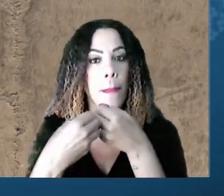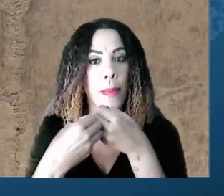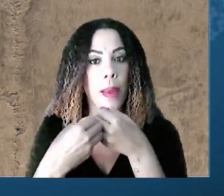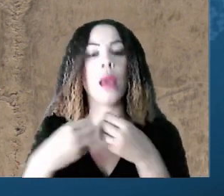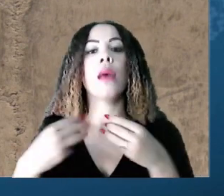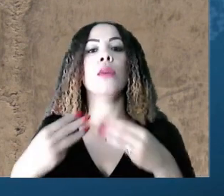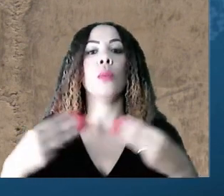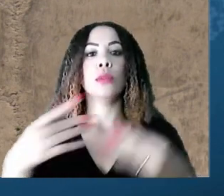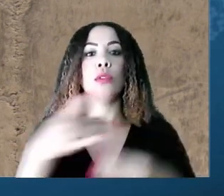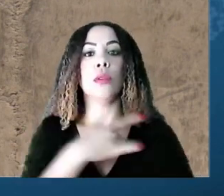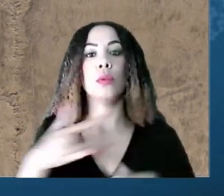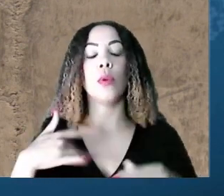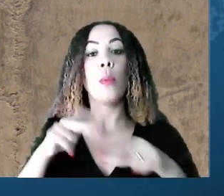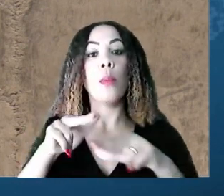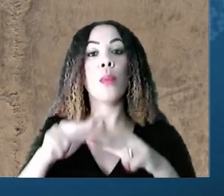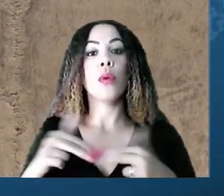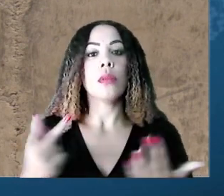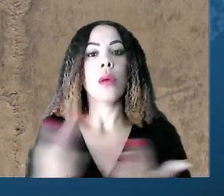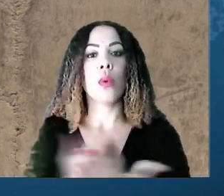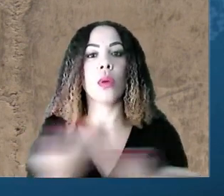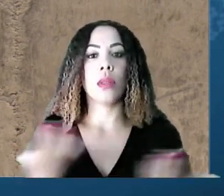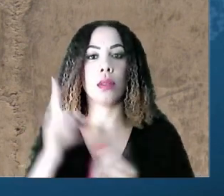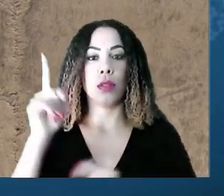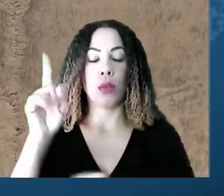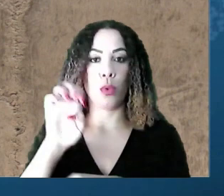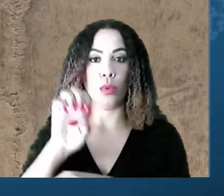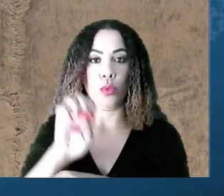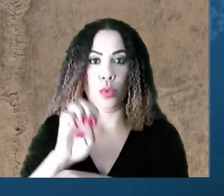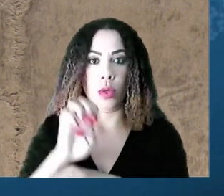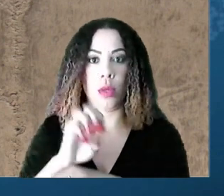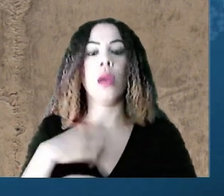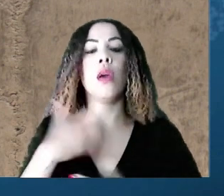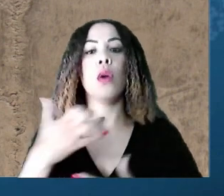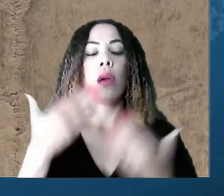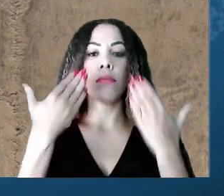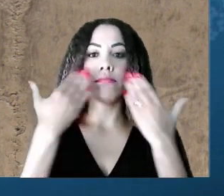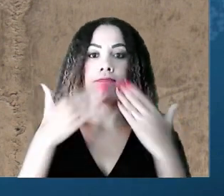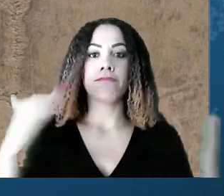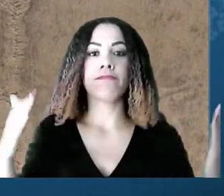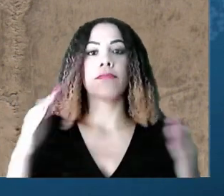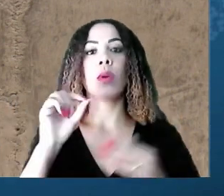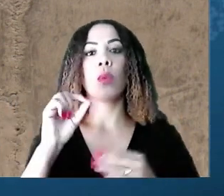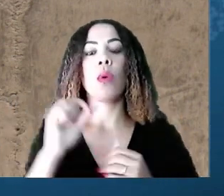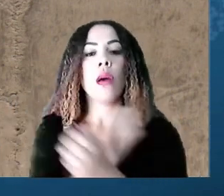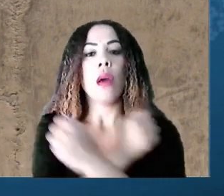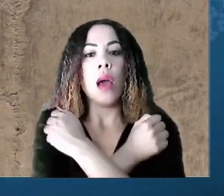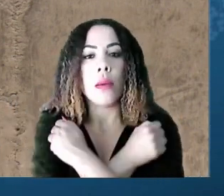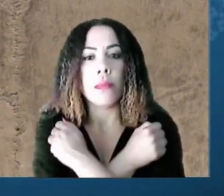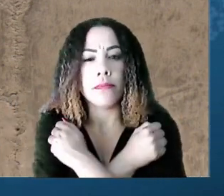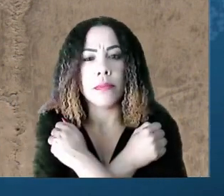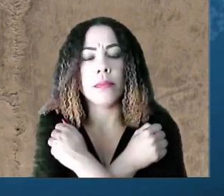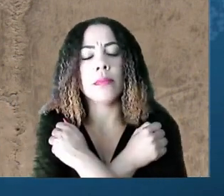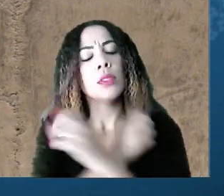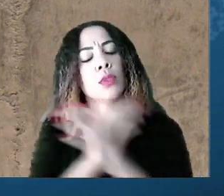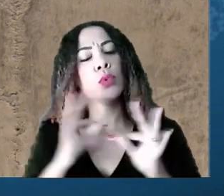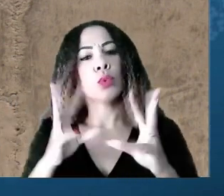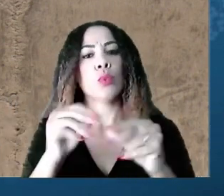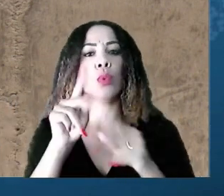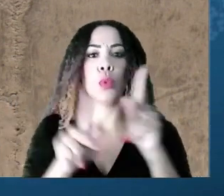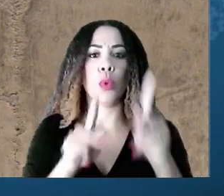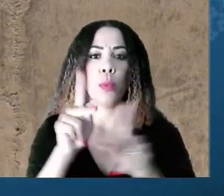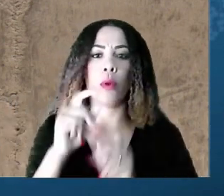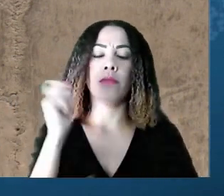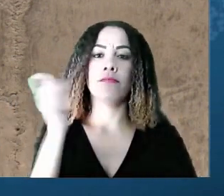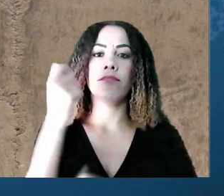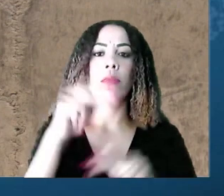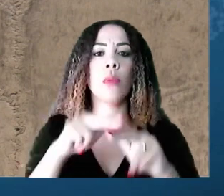está acontecendo lá no Estado. E aí eu queria aqui deixar de público o abraço caloroso a todo o povo do Rio Grande do Sul, pelo que eles estão passando